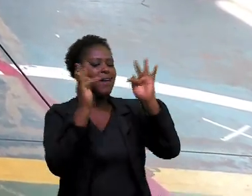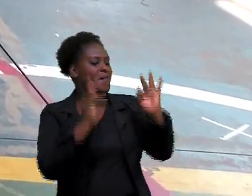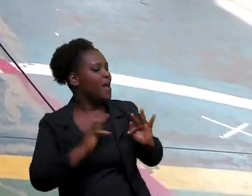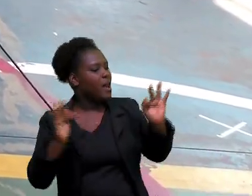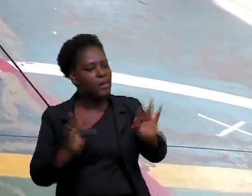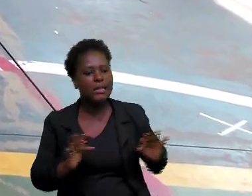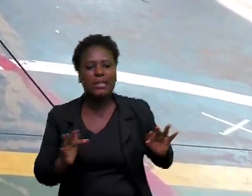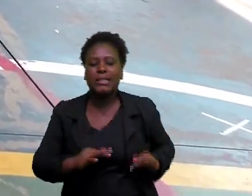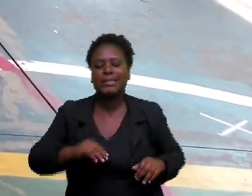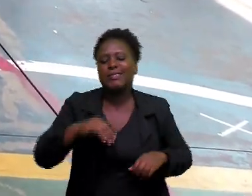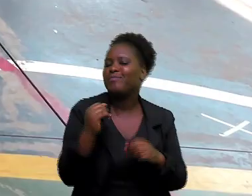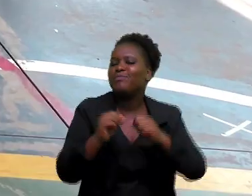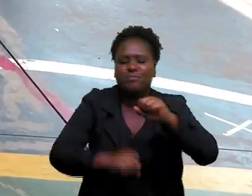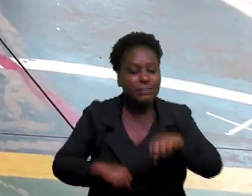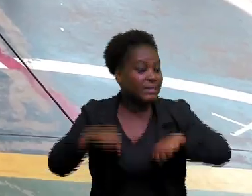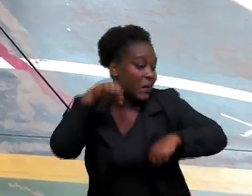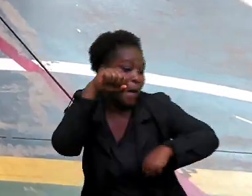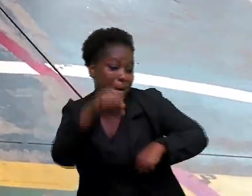entender.